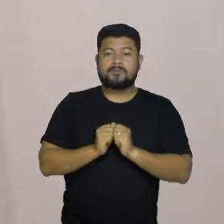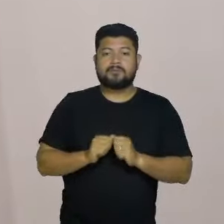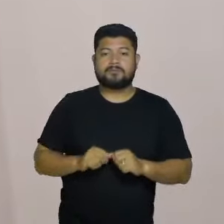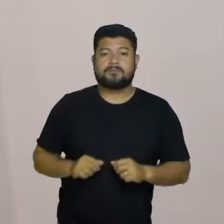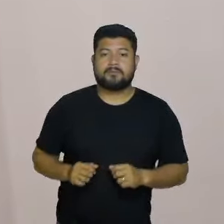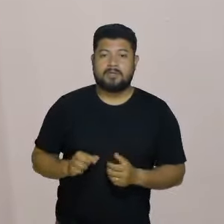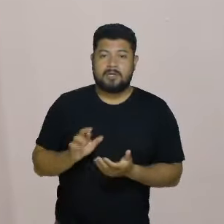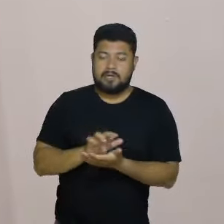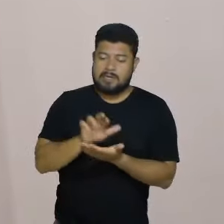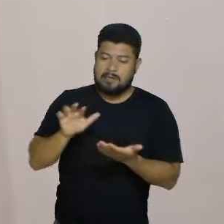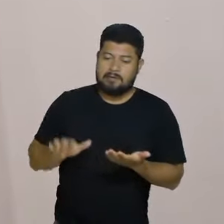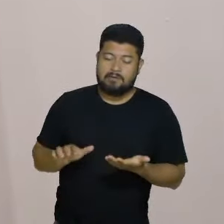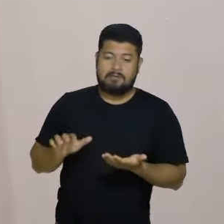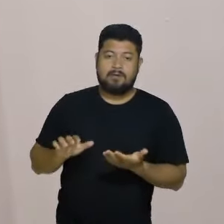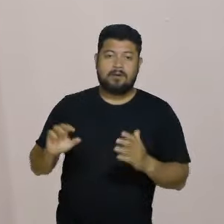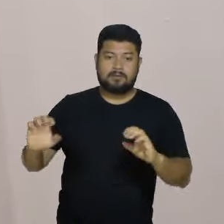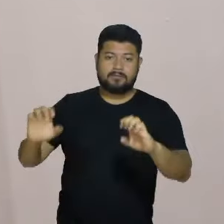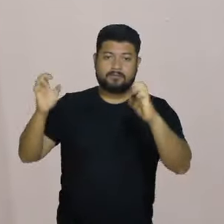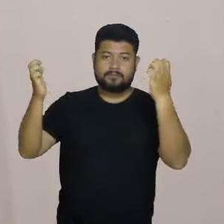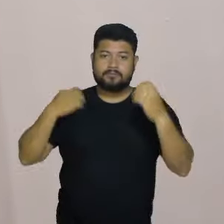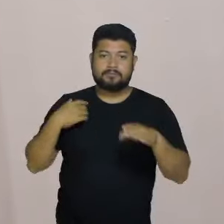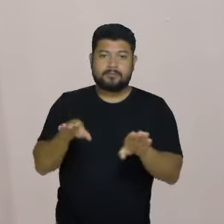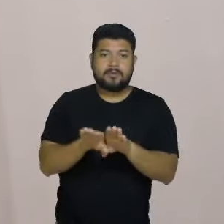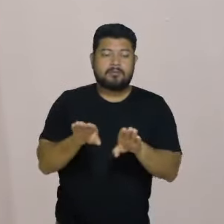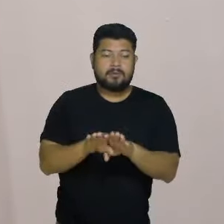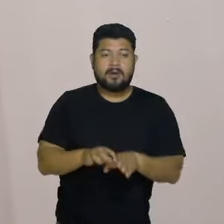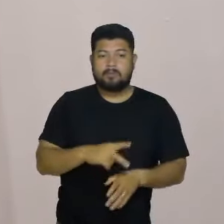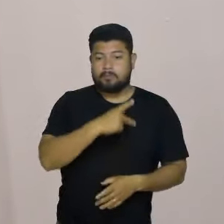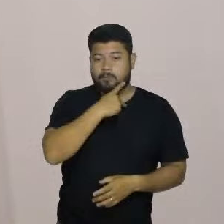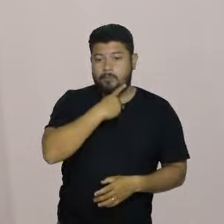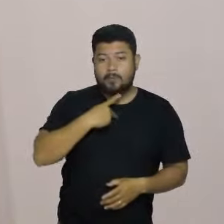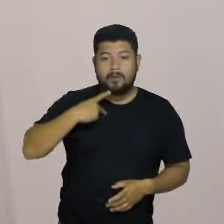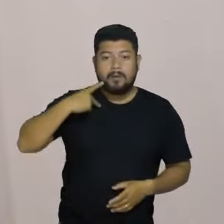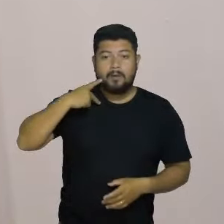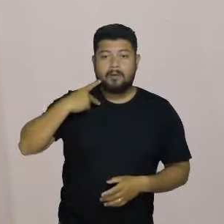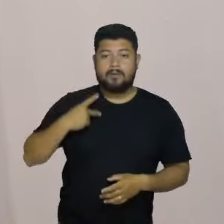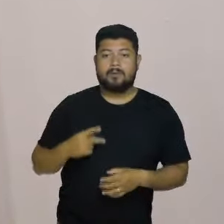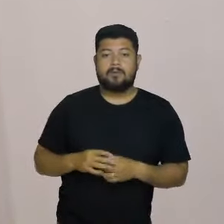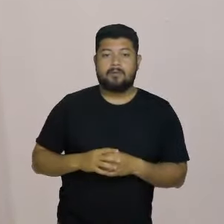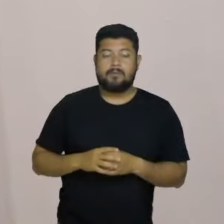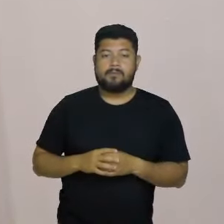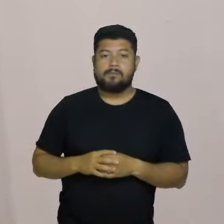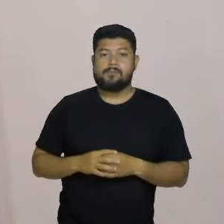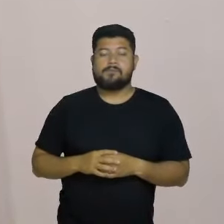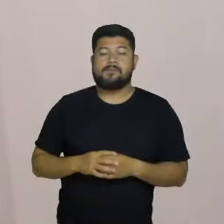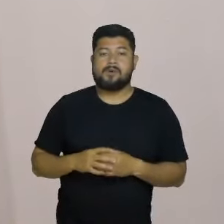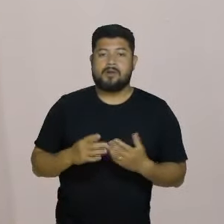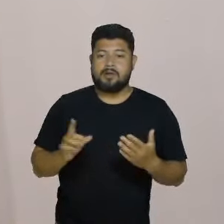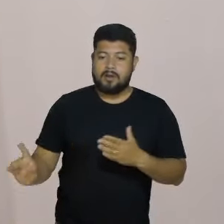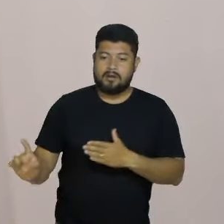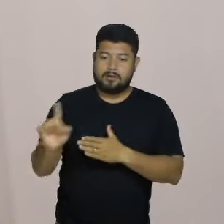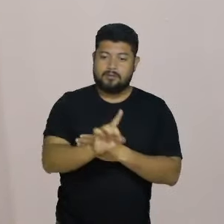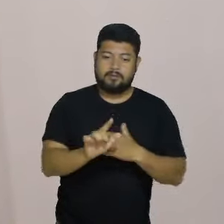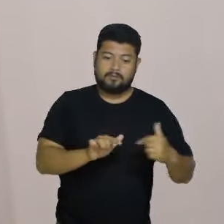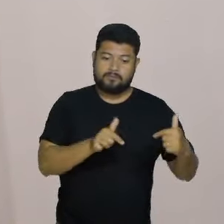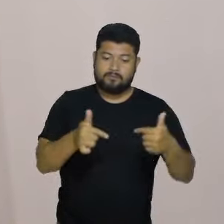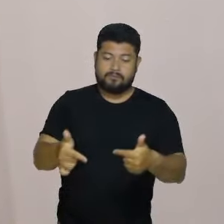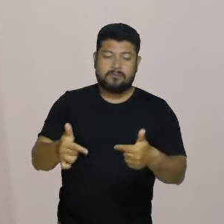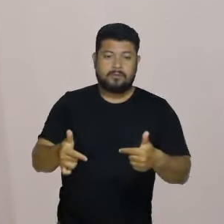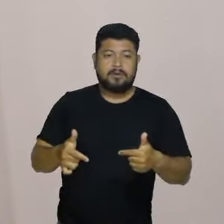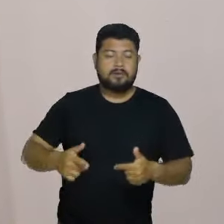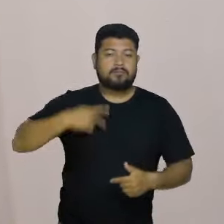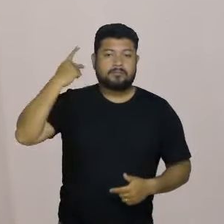eventos. Deputado Pepe Colasso, capitania hoje também a Frente Parlamentar do Autismo, que hoje virou